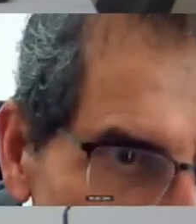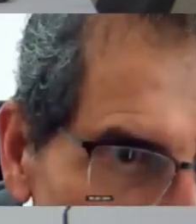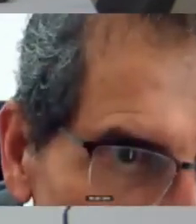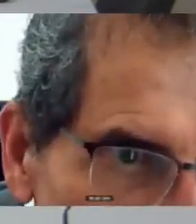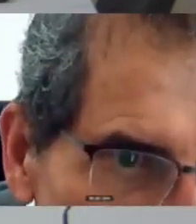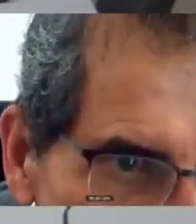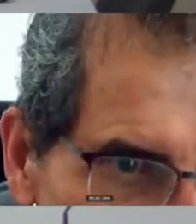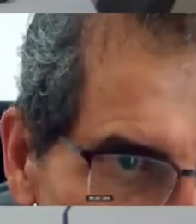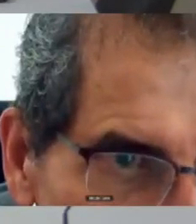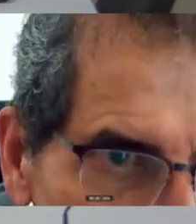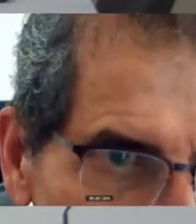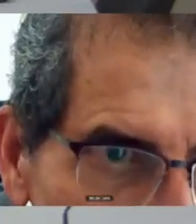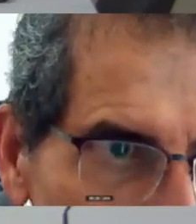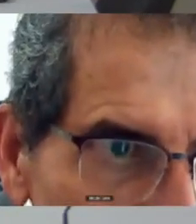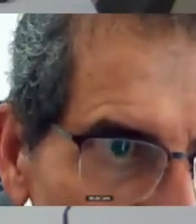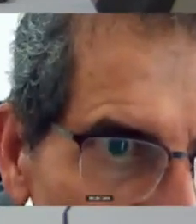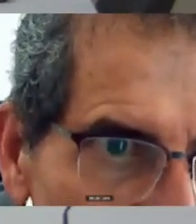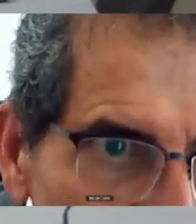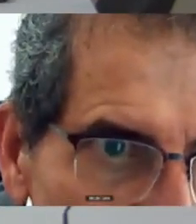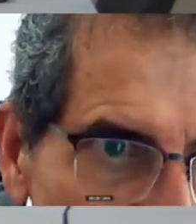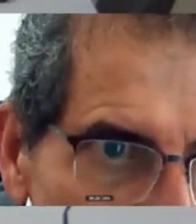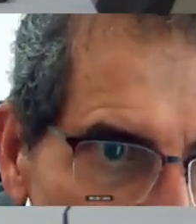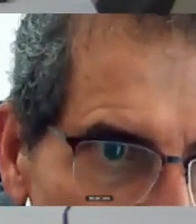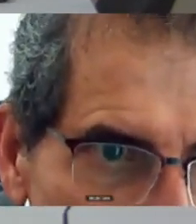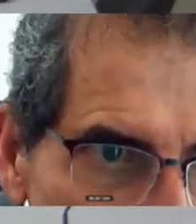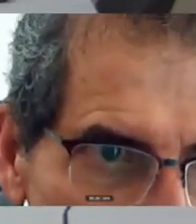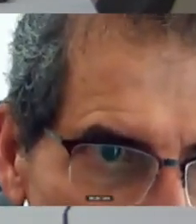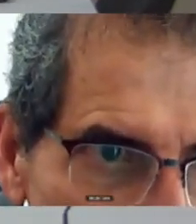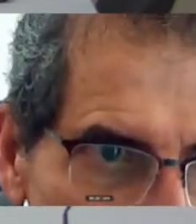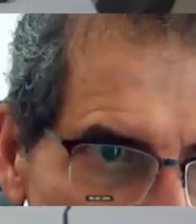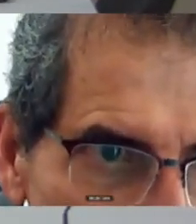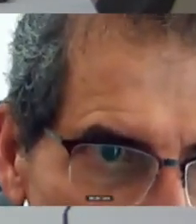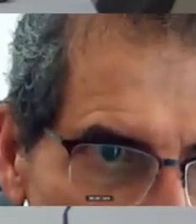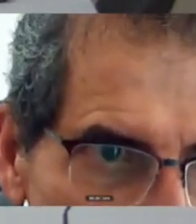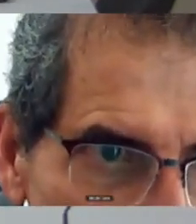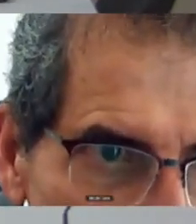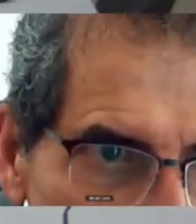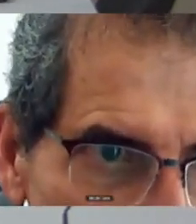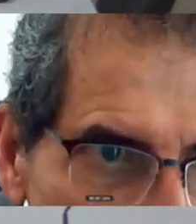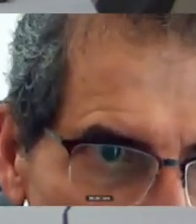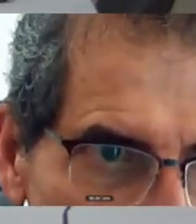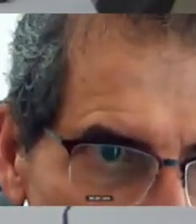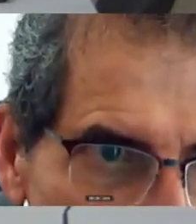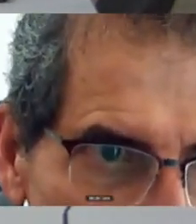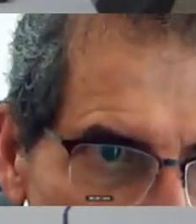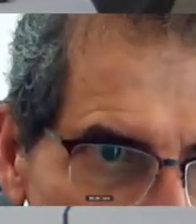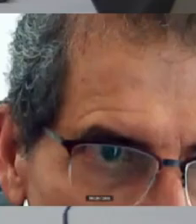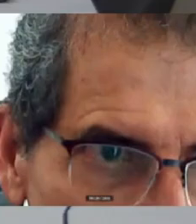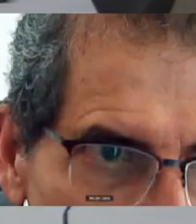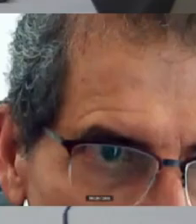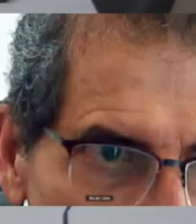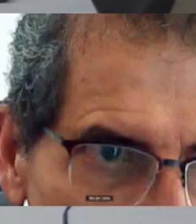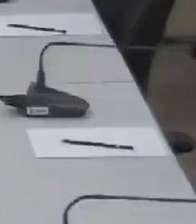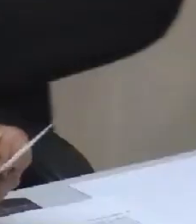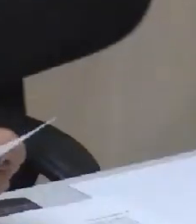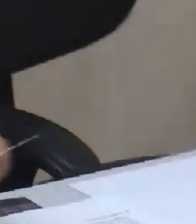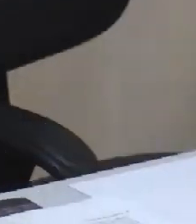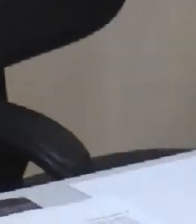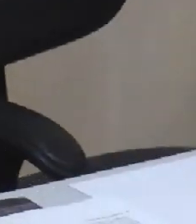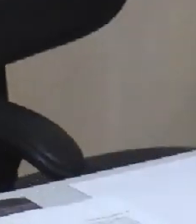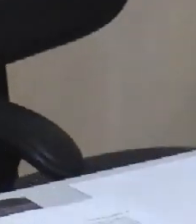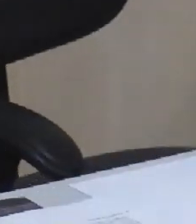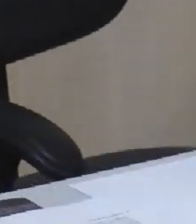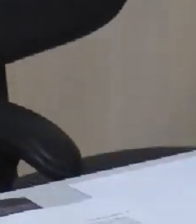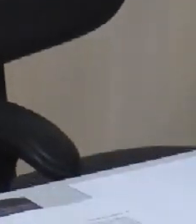aqui presente, né, ao senhor Bruno Henrique dos Santos, por uma Minas Melhor. E também